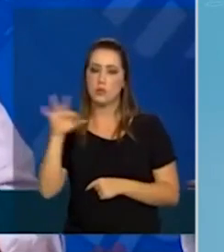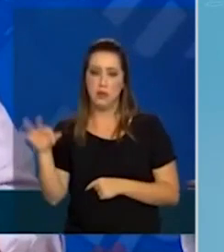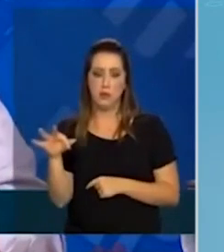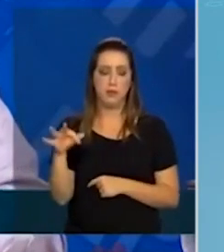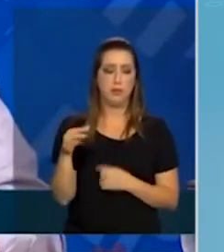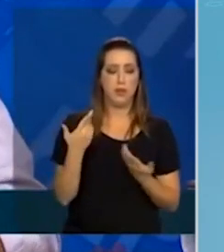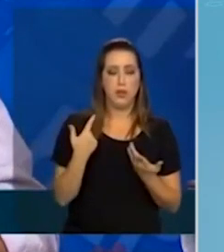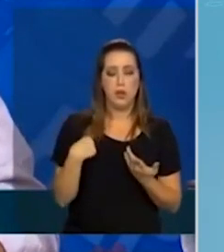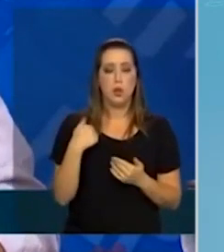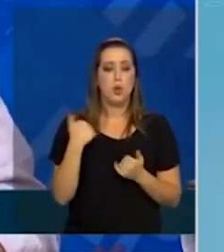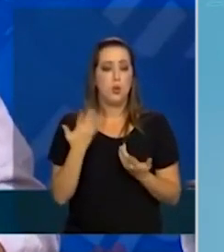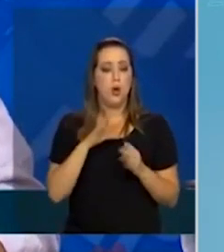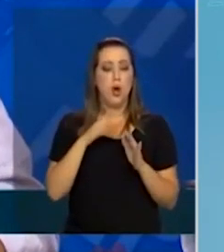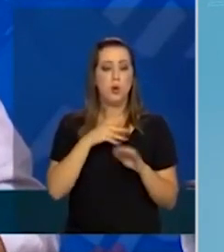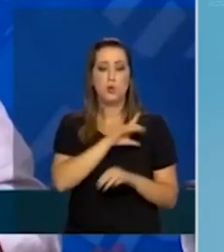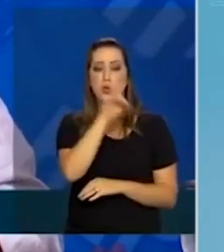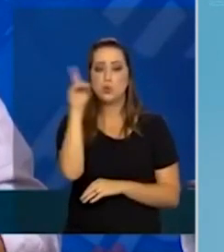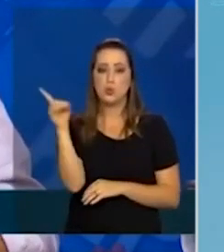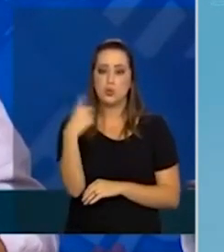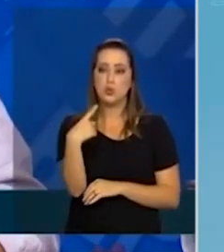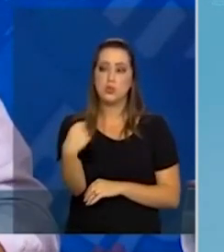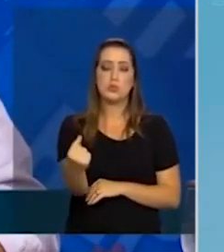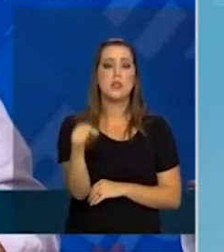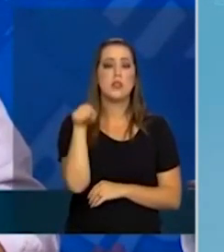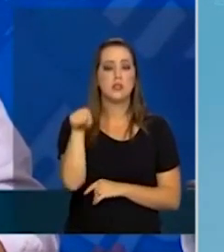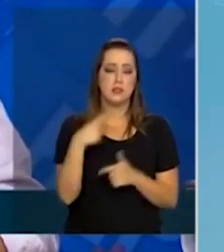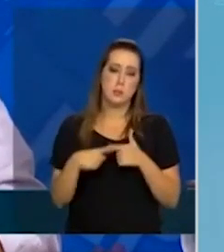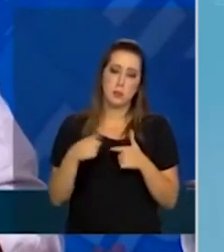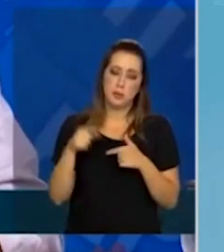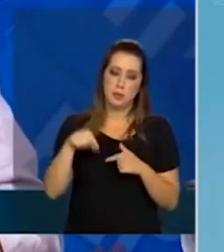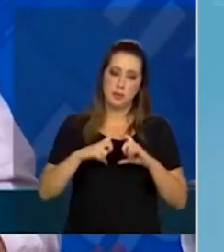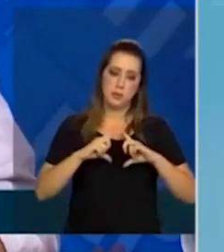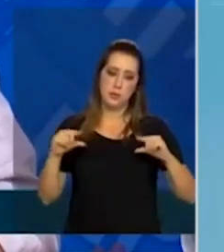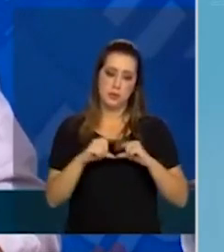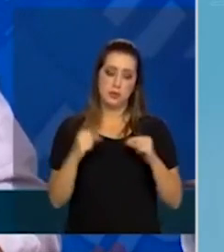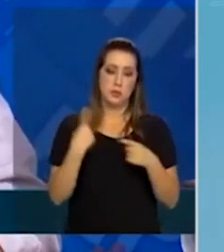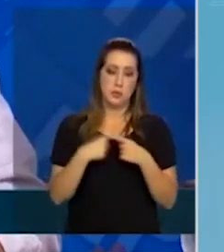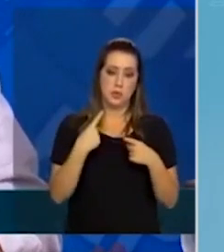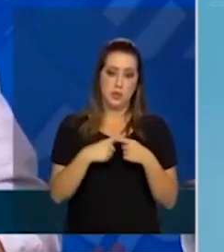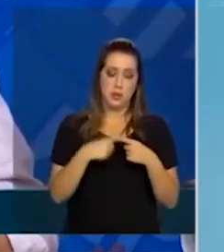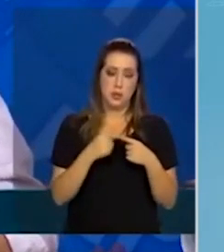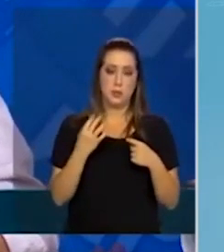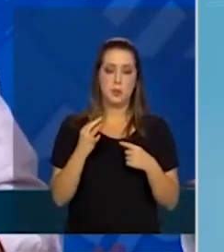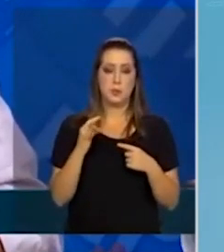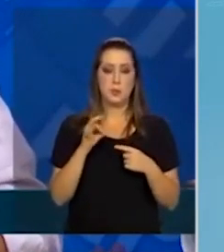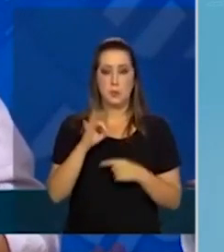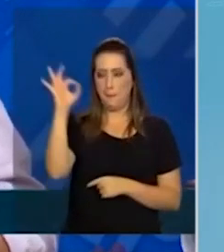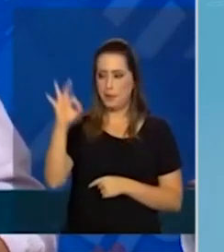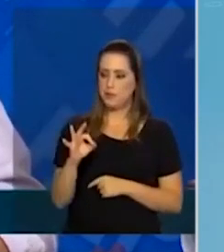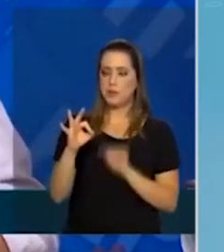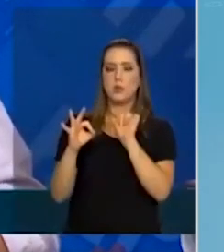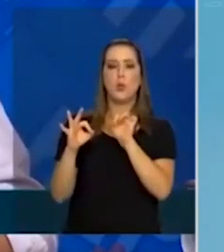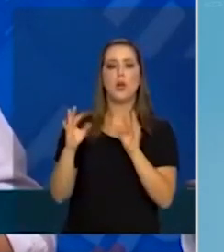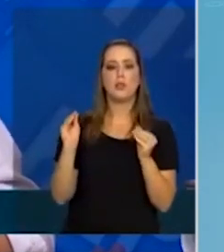enviou o Ministro Alexandre de Moraes que fez uma consulta ao Ministério Público Federal e agora recebeu essa resposta